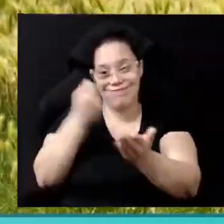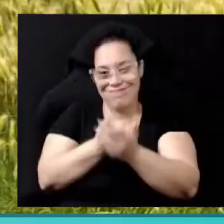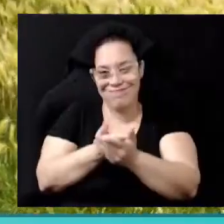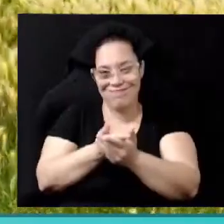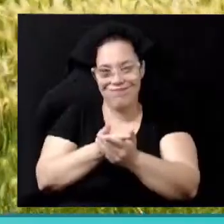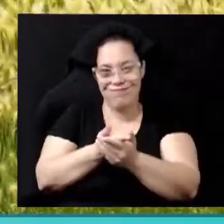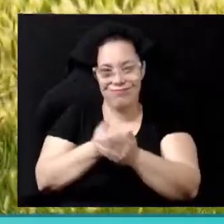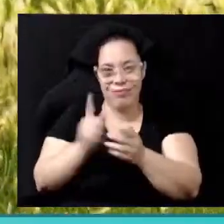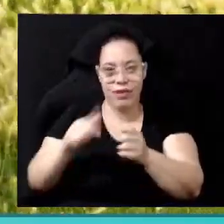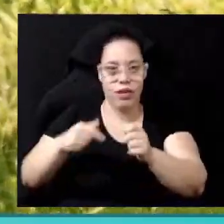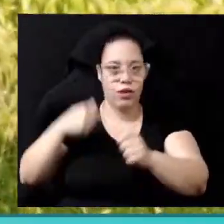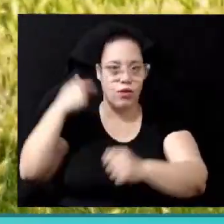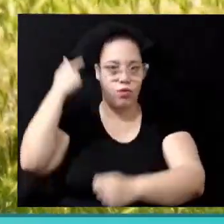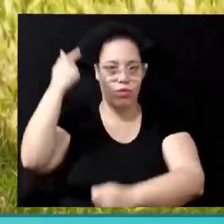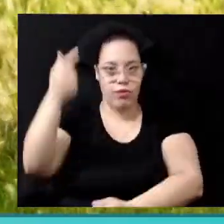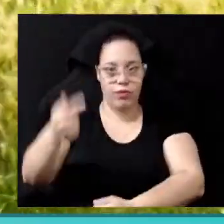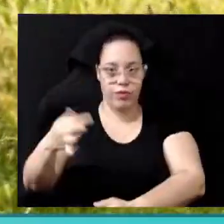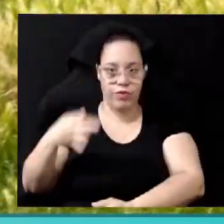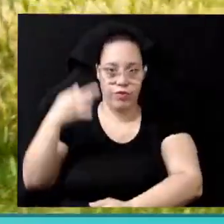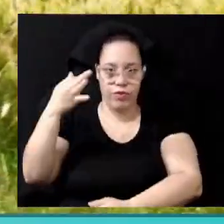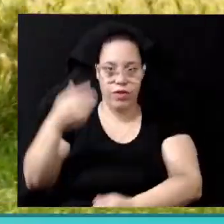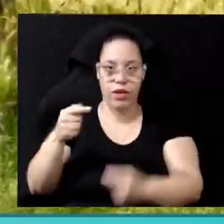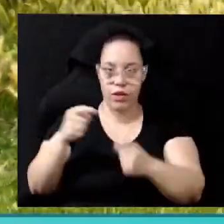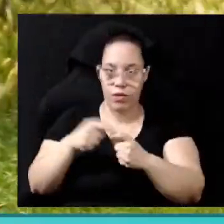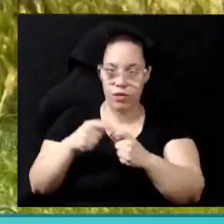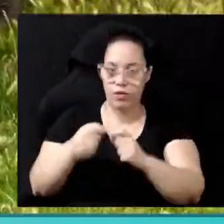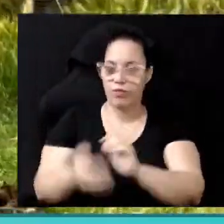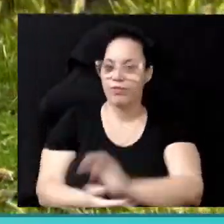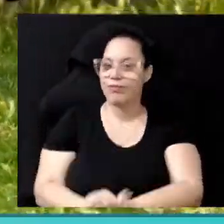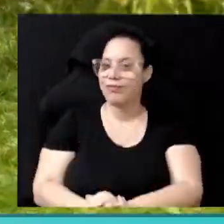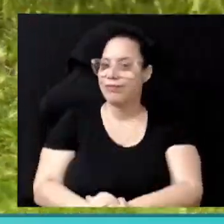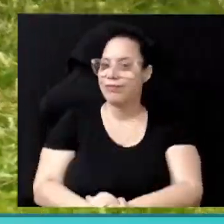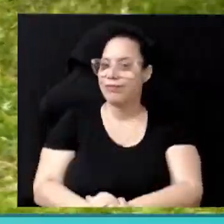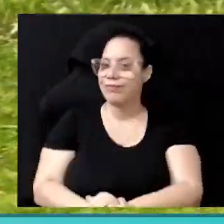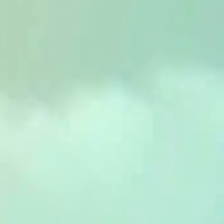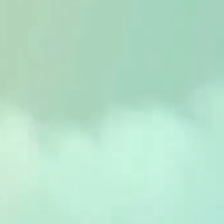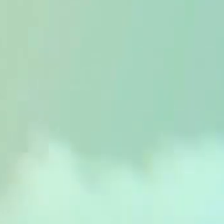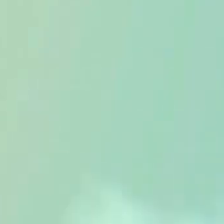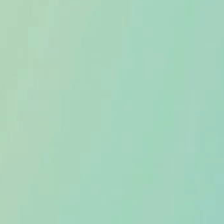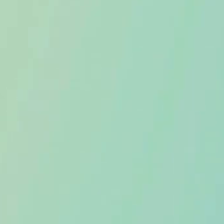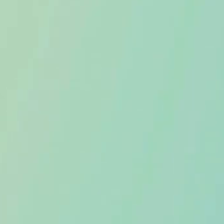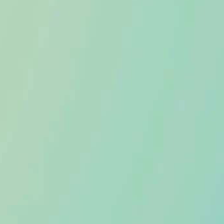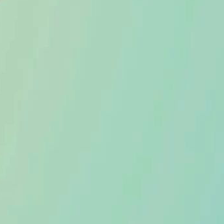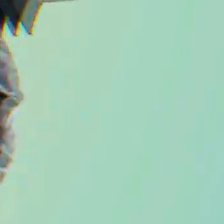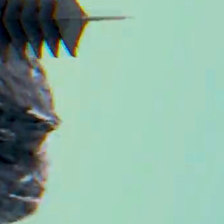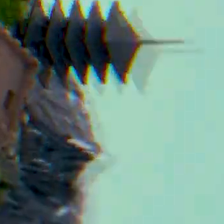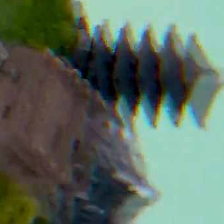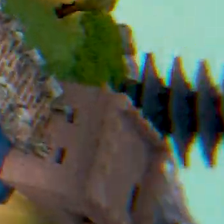que inviabiliza sua venda para posterior consumo com fins medicinais.